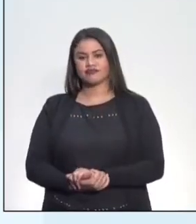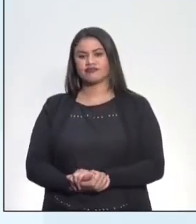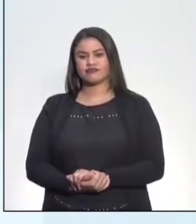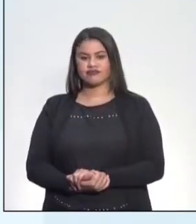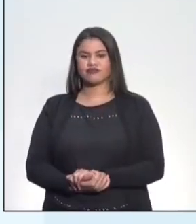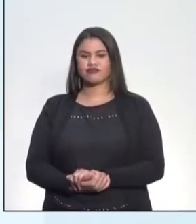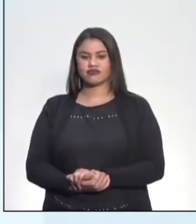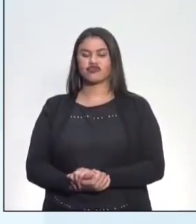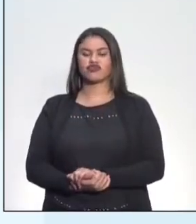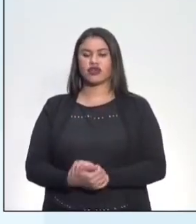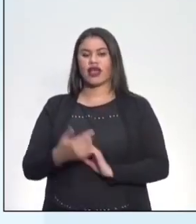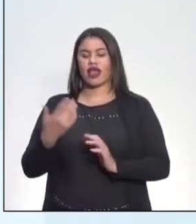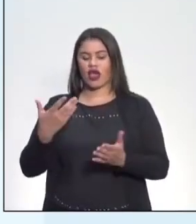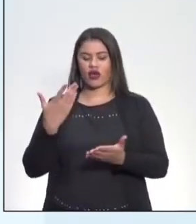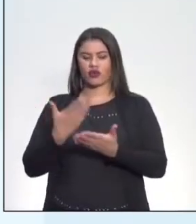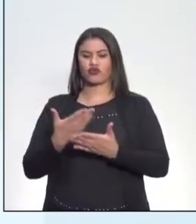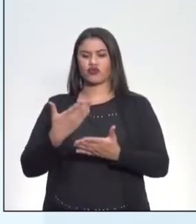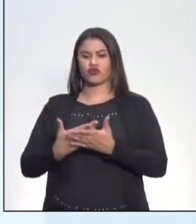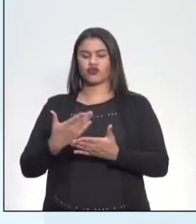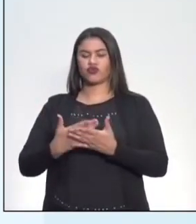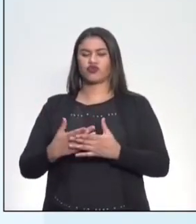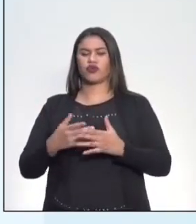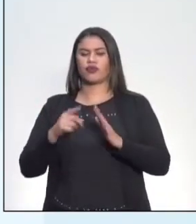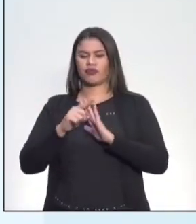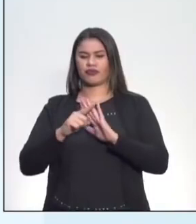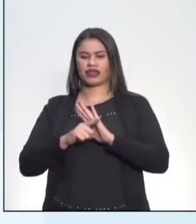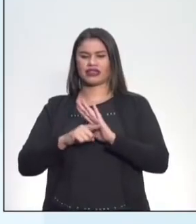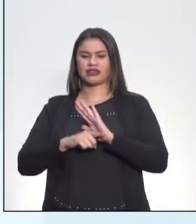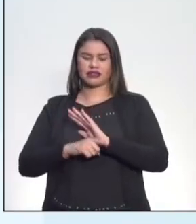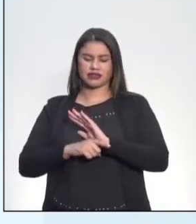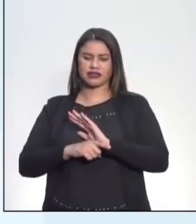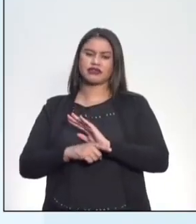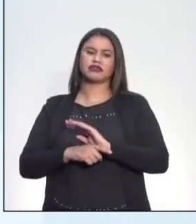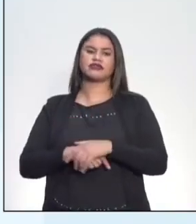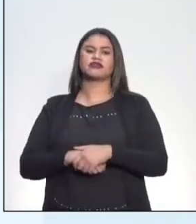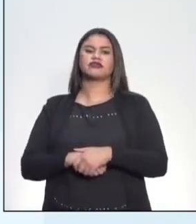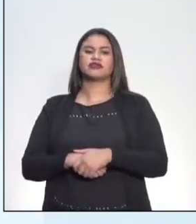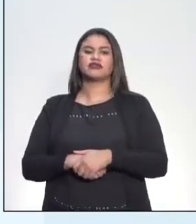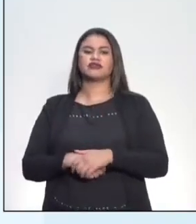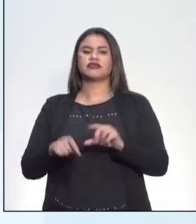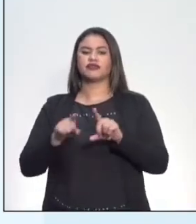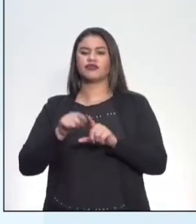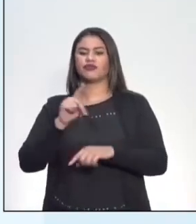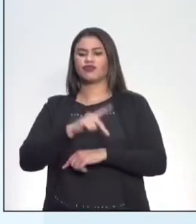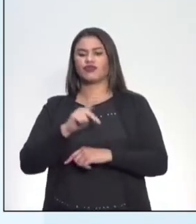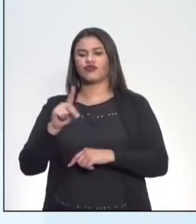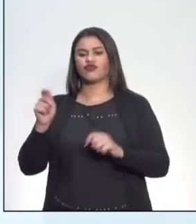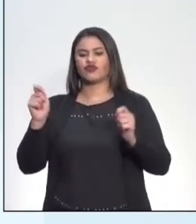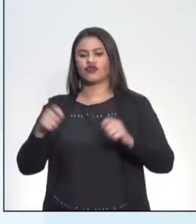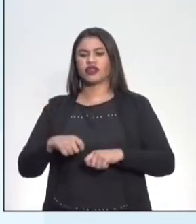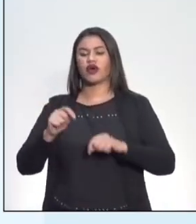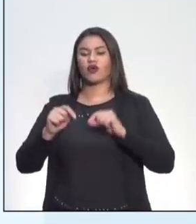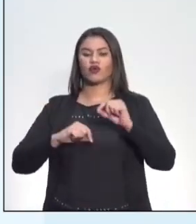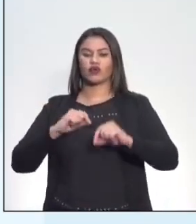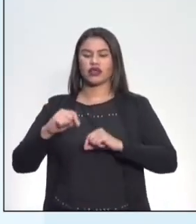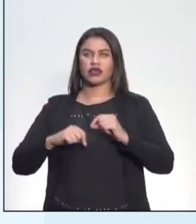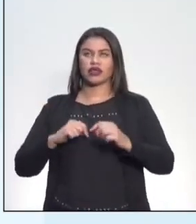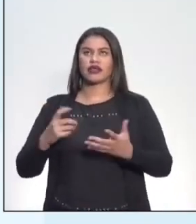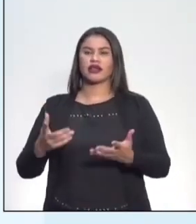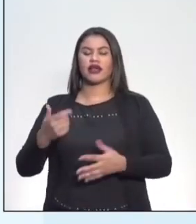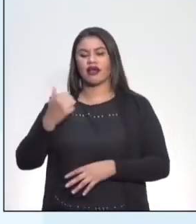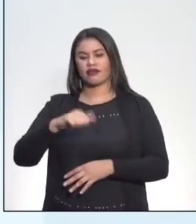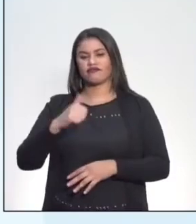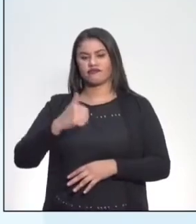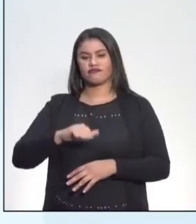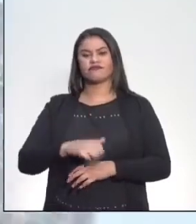material aí de consulta, de pesquisa posterior, e também, né, mais um momento aí que o professor de vocês vai ter condição, posteriormente, de